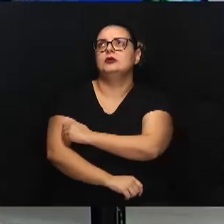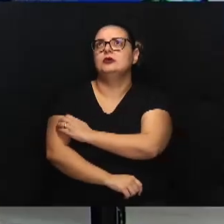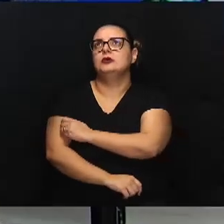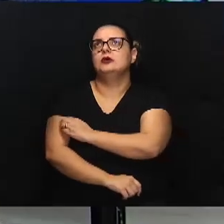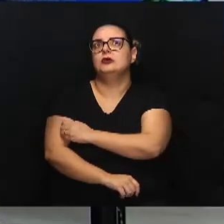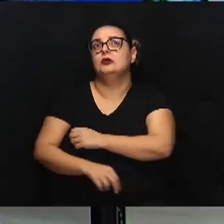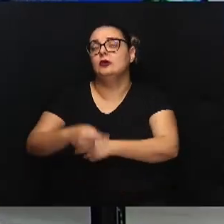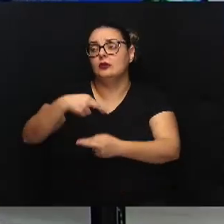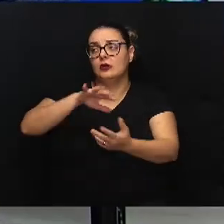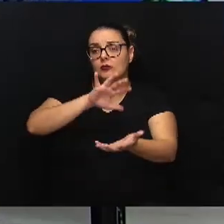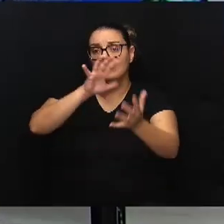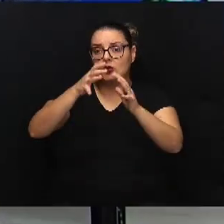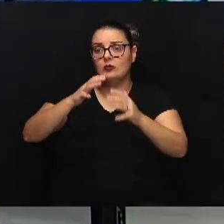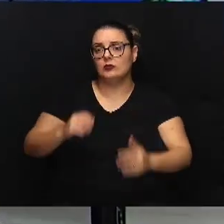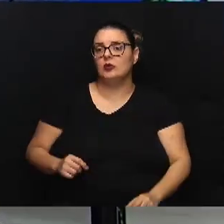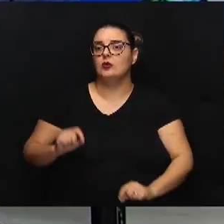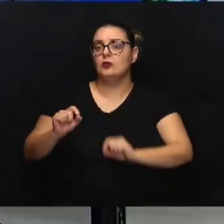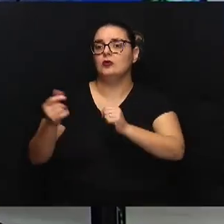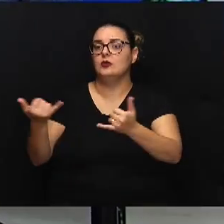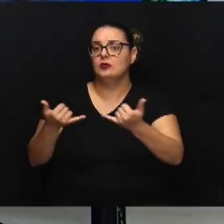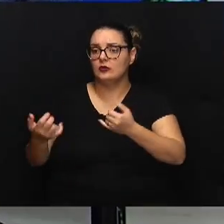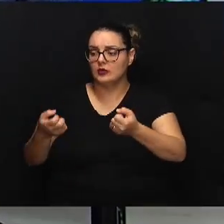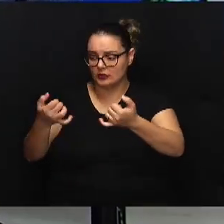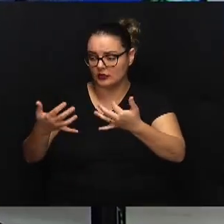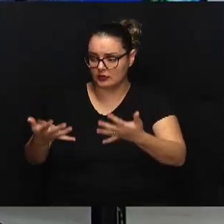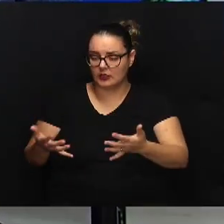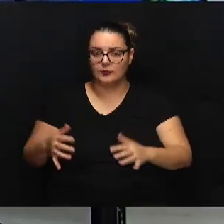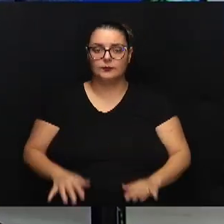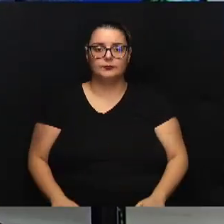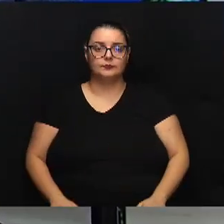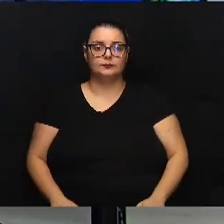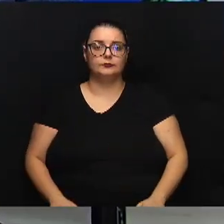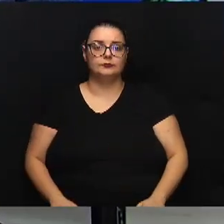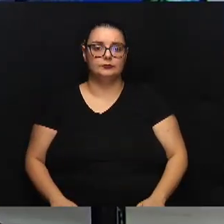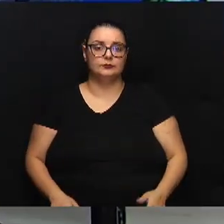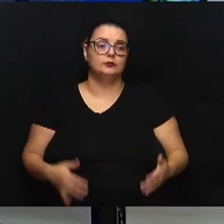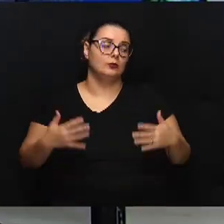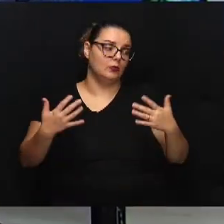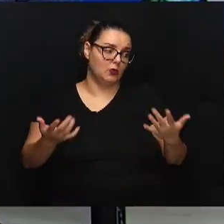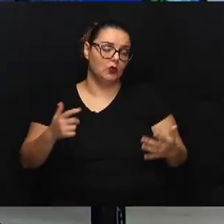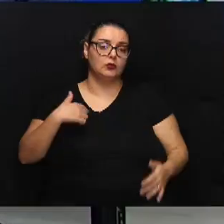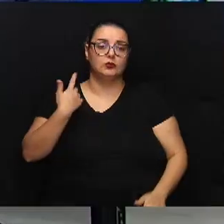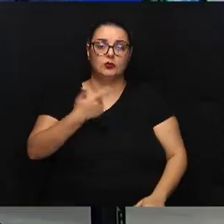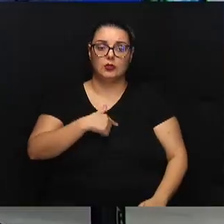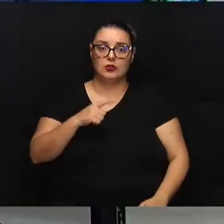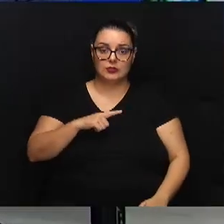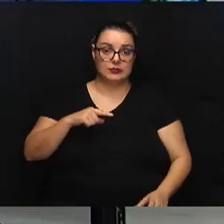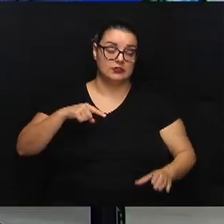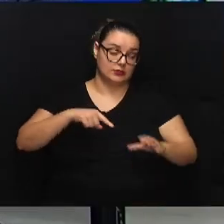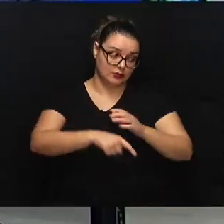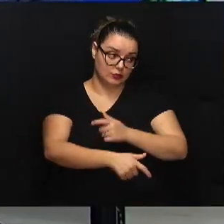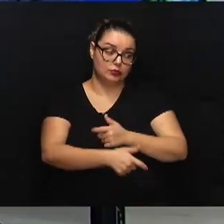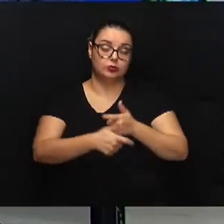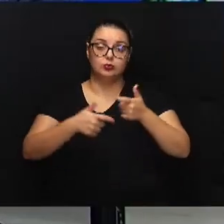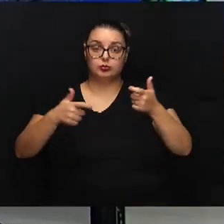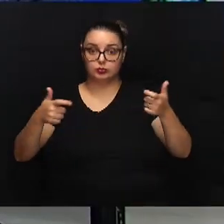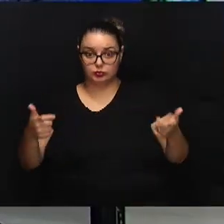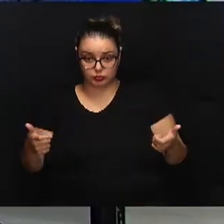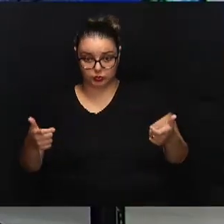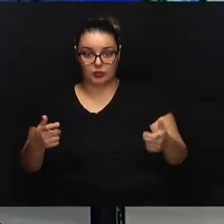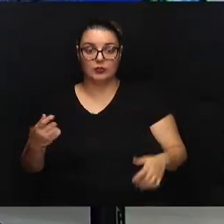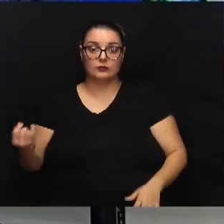mudanças climáticas. O que você pode falar para a gente sobre isso? Bom, a gente tem um avanço